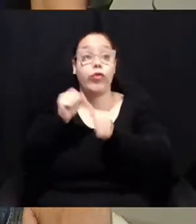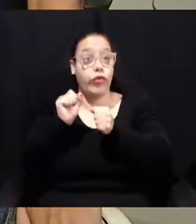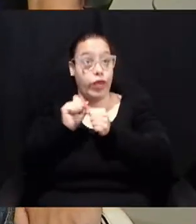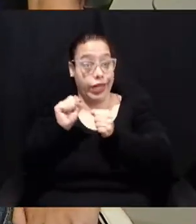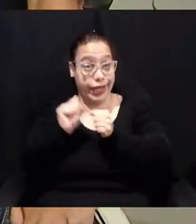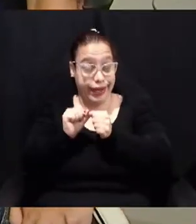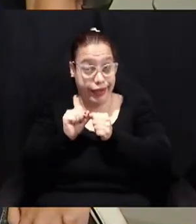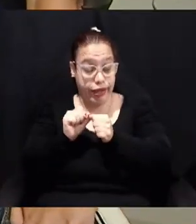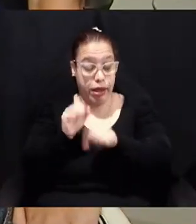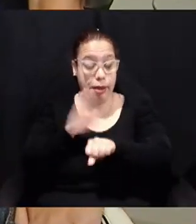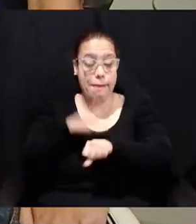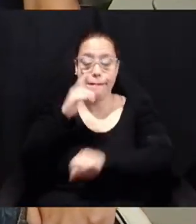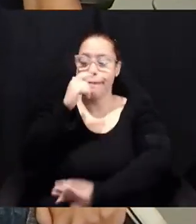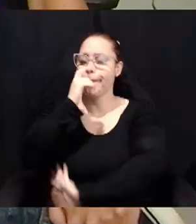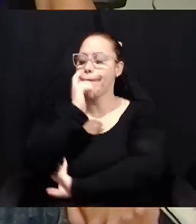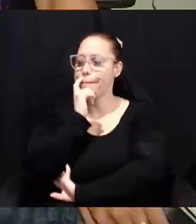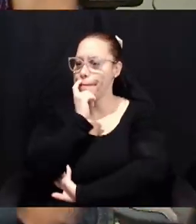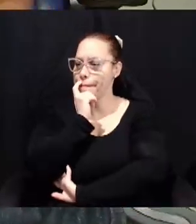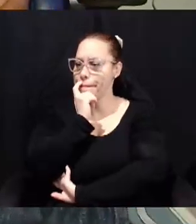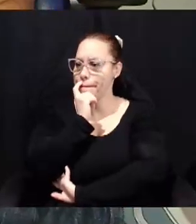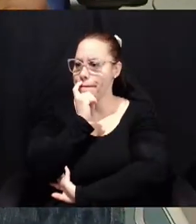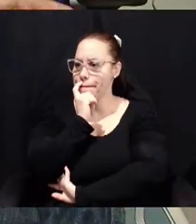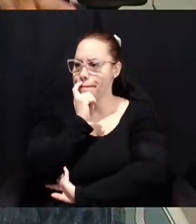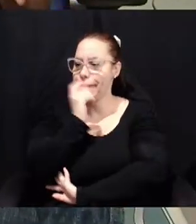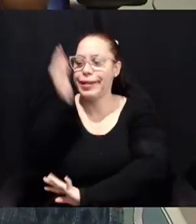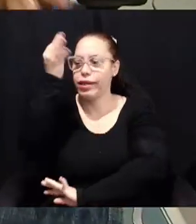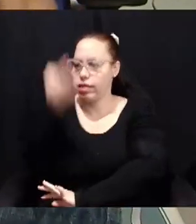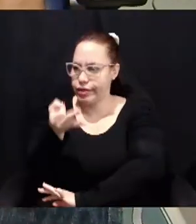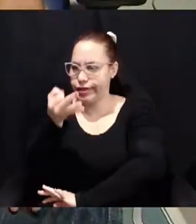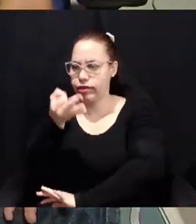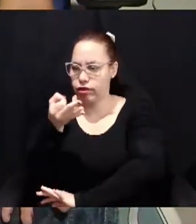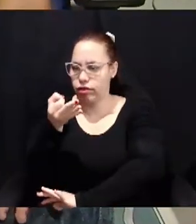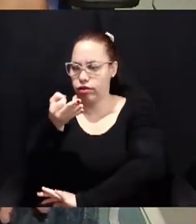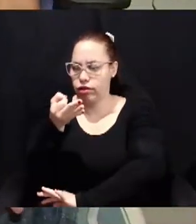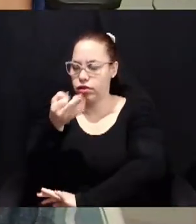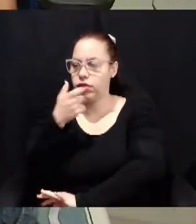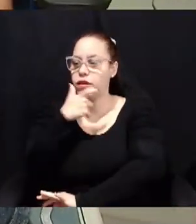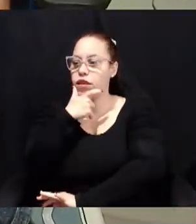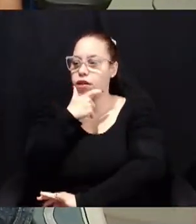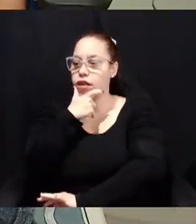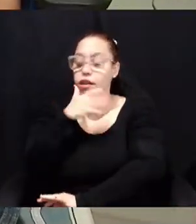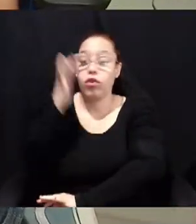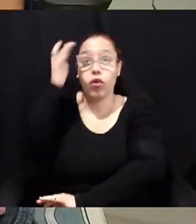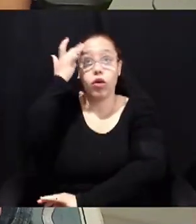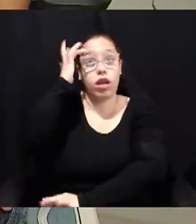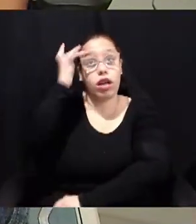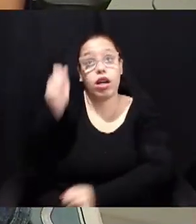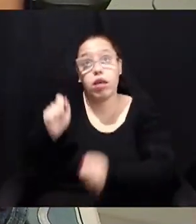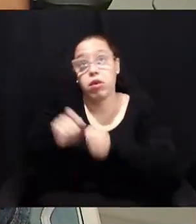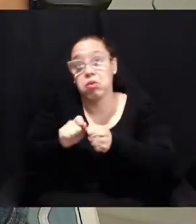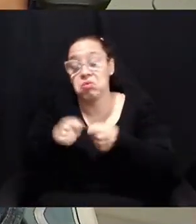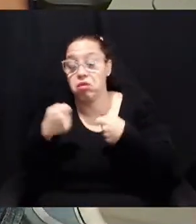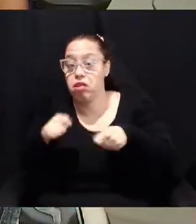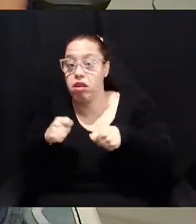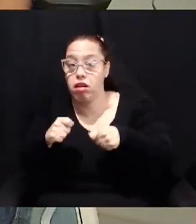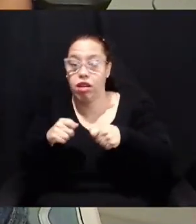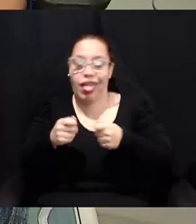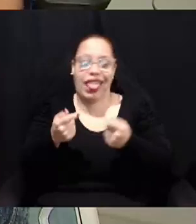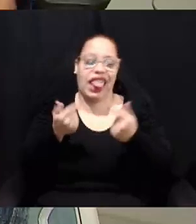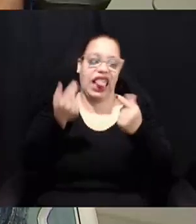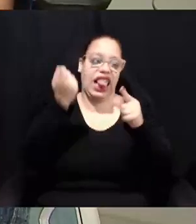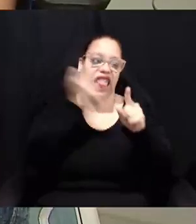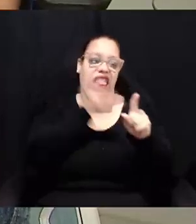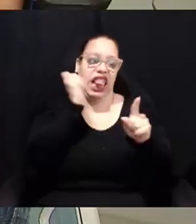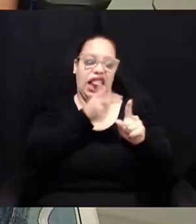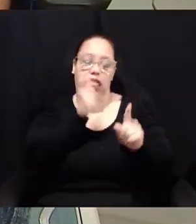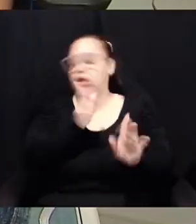fazer da forma que eu sei que funciona, que é você fazer a coisa do jeito que você acha que tem que fazer, as outras pessoas vão criticar, porque é isso que acontece, né? Sim.